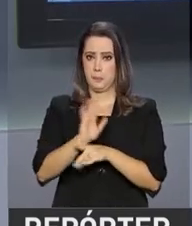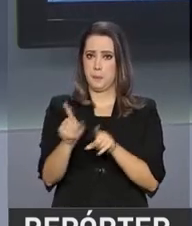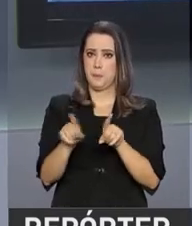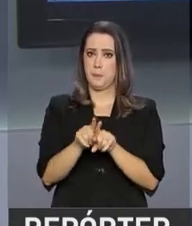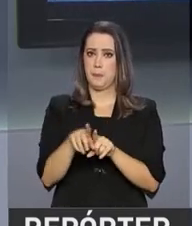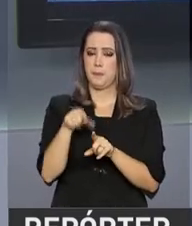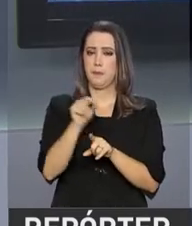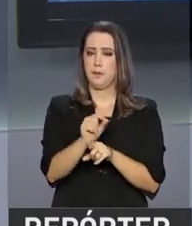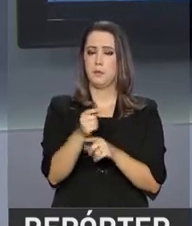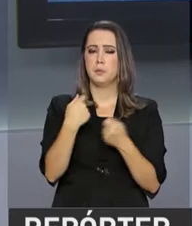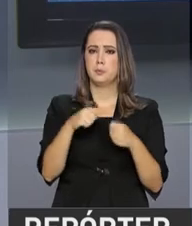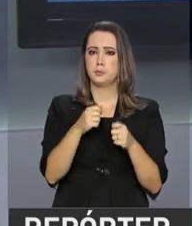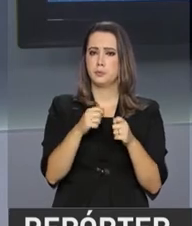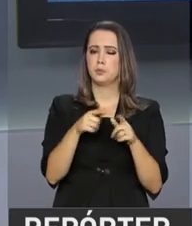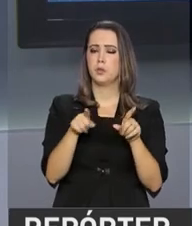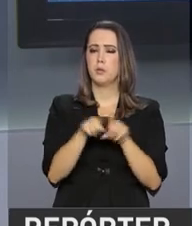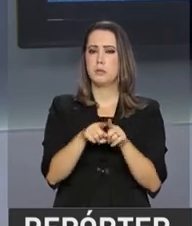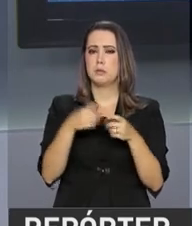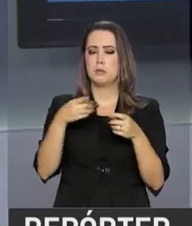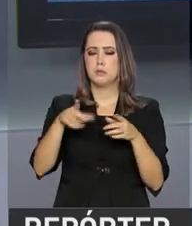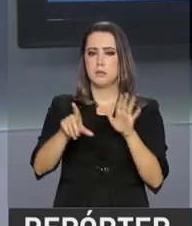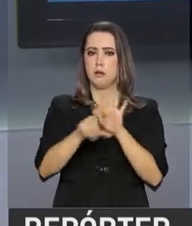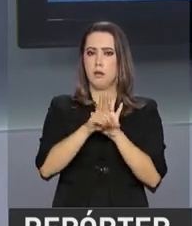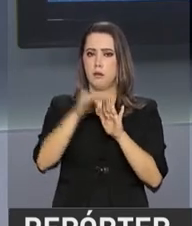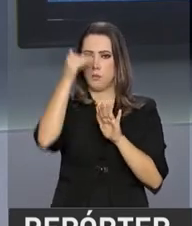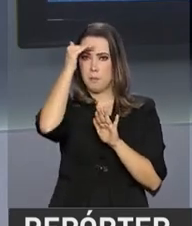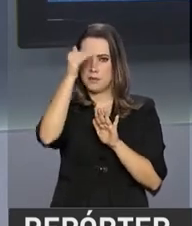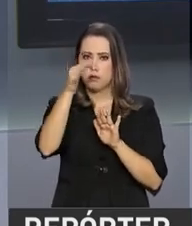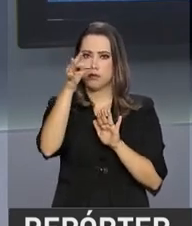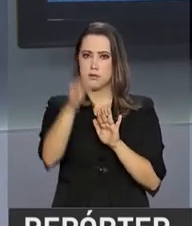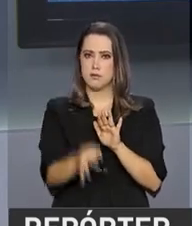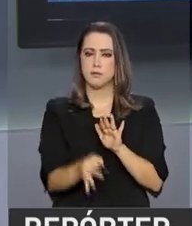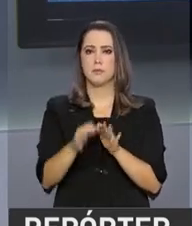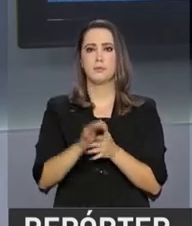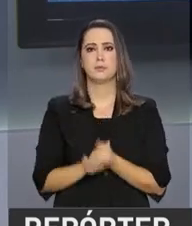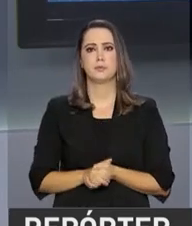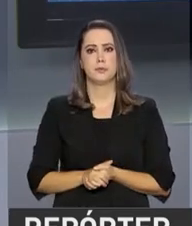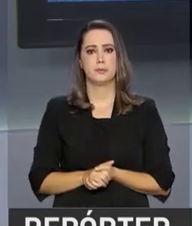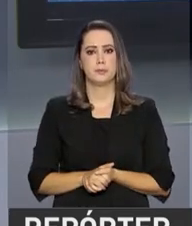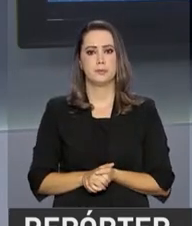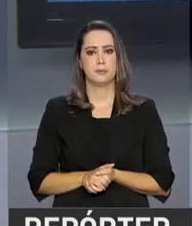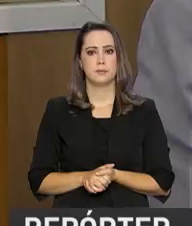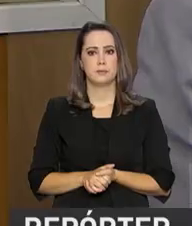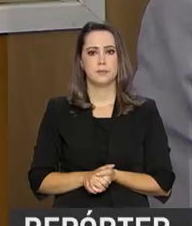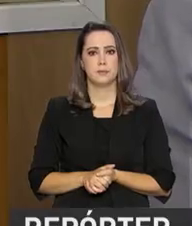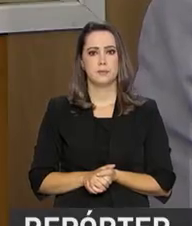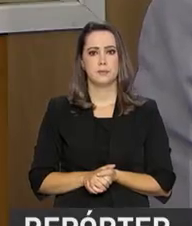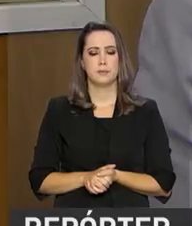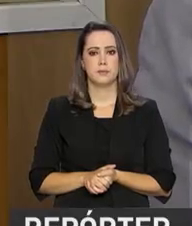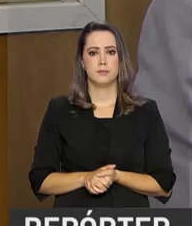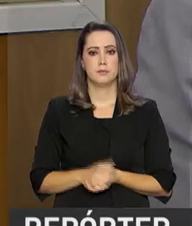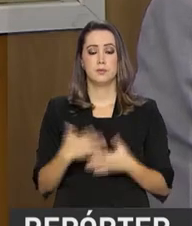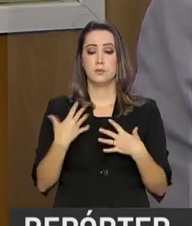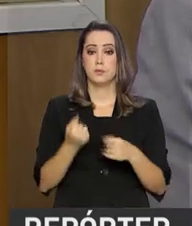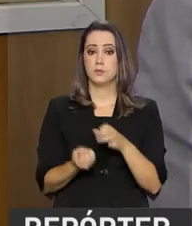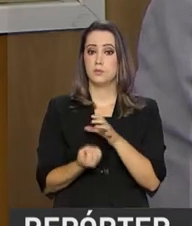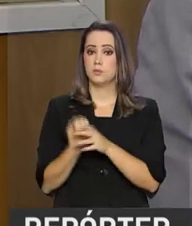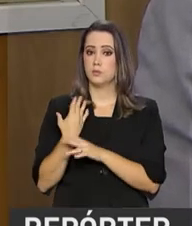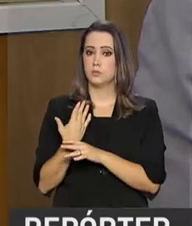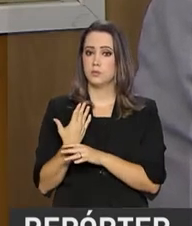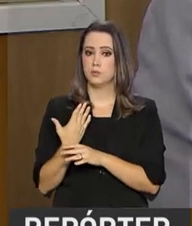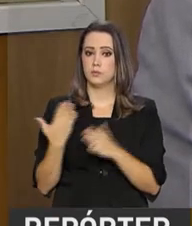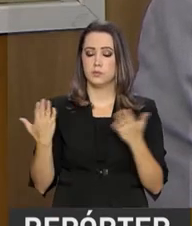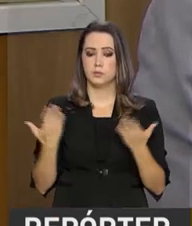preciso aplicar a lei com rigor para garantir os direitos autorais na área cultural vamos criar agora